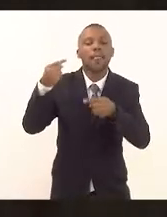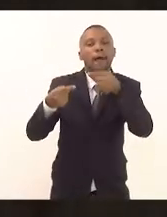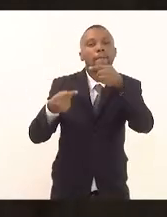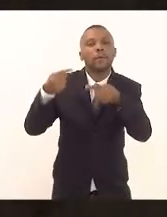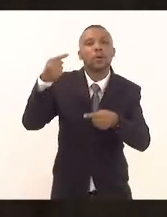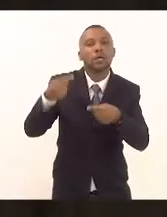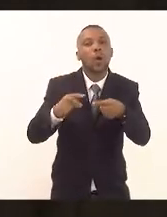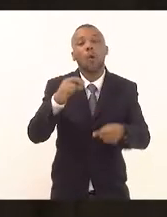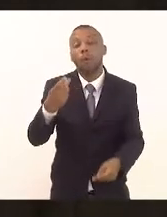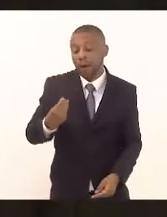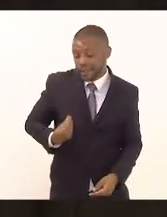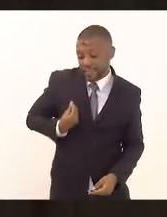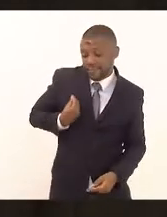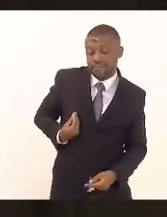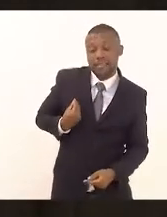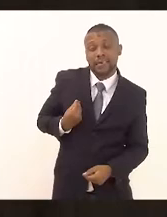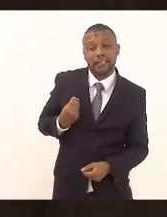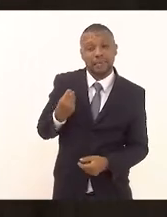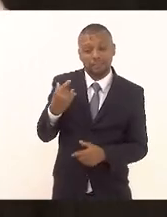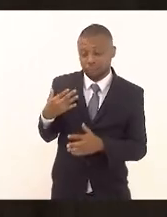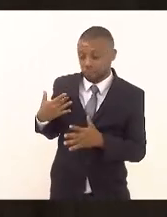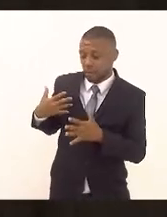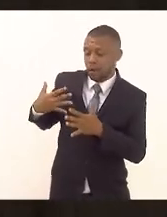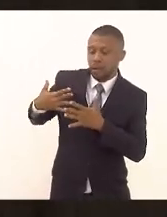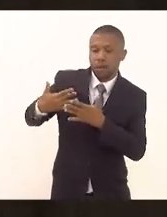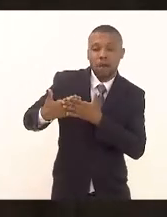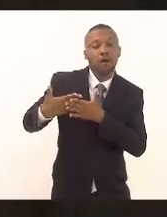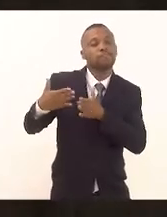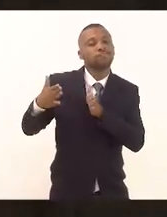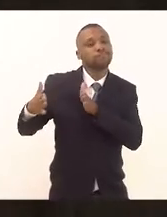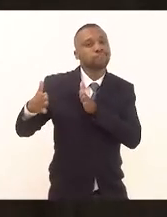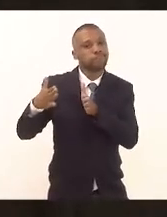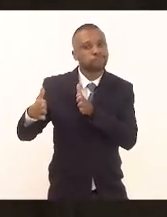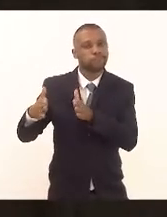vida política, não é?